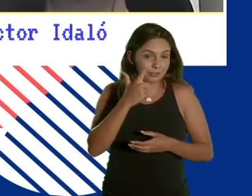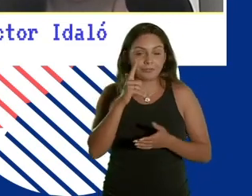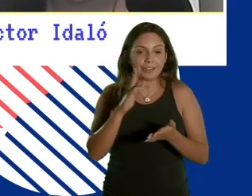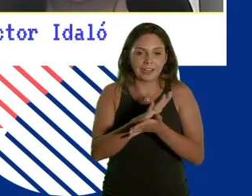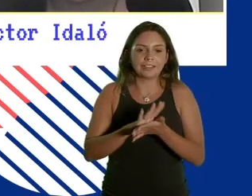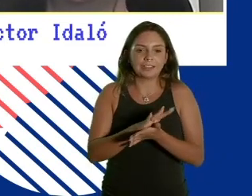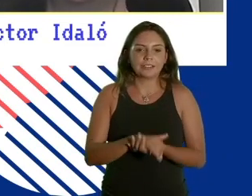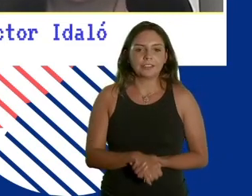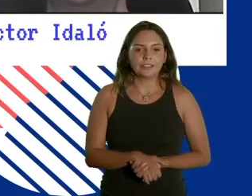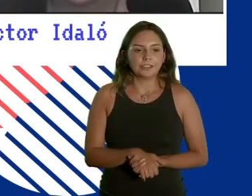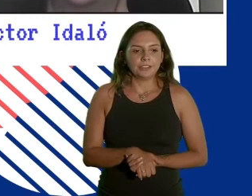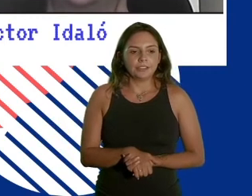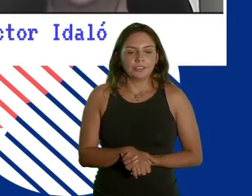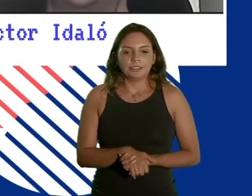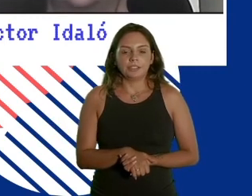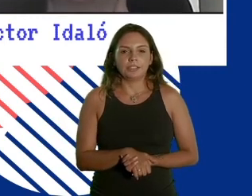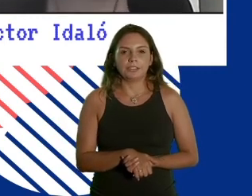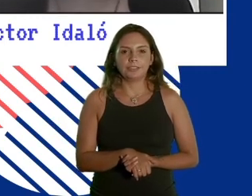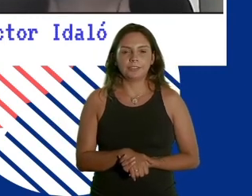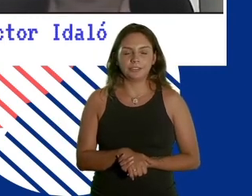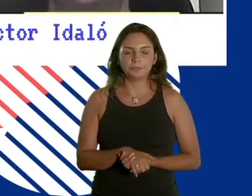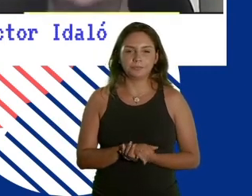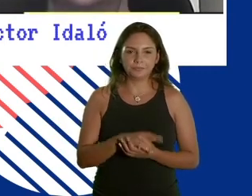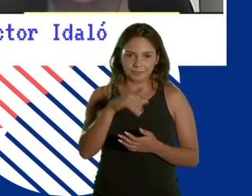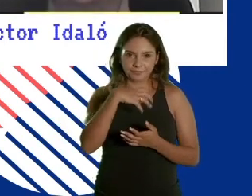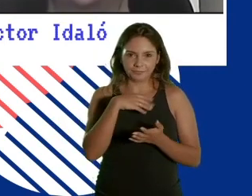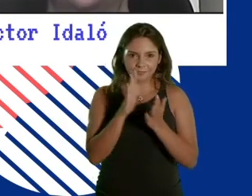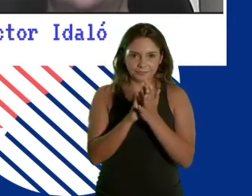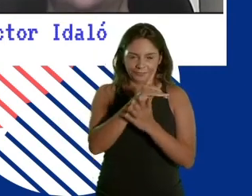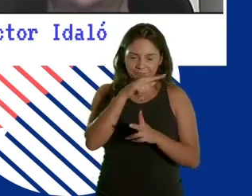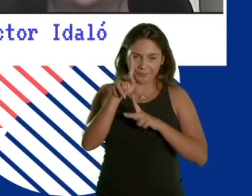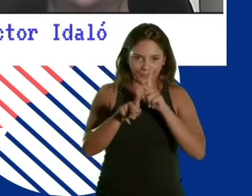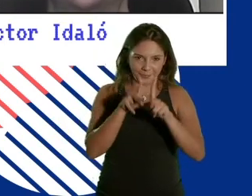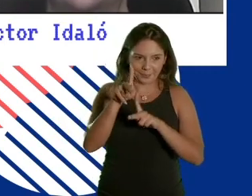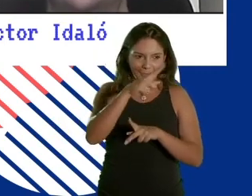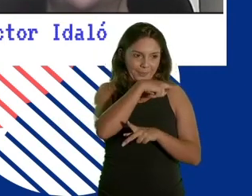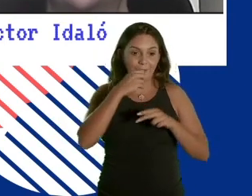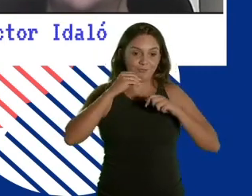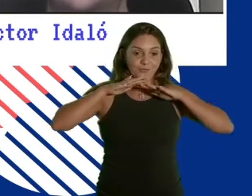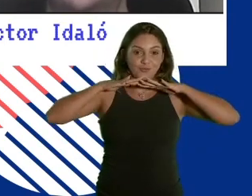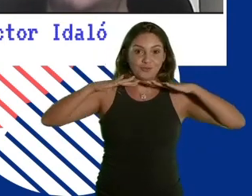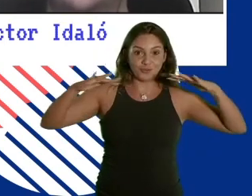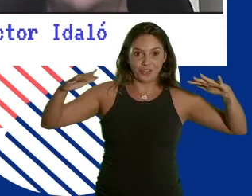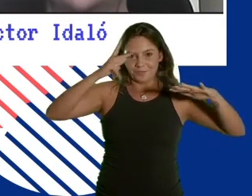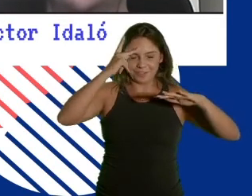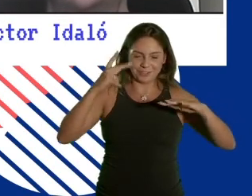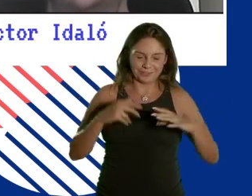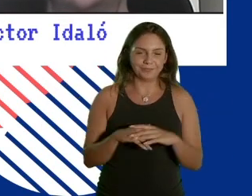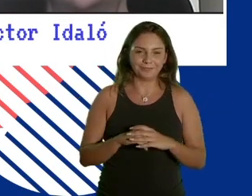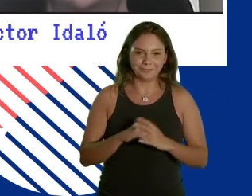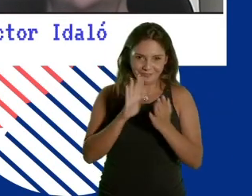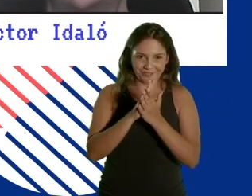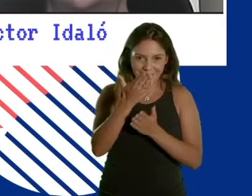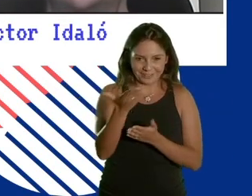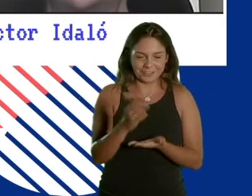né? Exatamente, sinta-se aplaudido por esse público, por esse salão enorme. Imagine ele lotado te